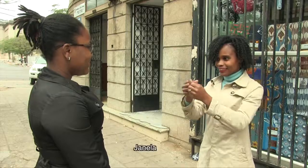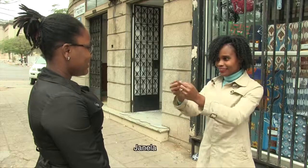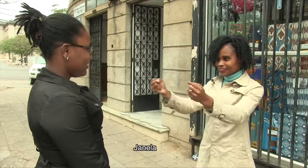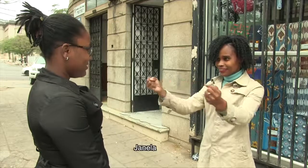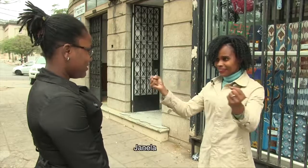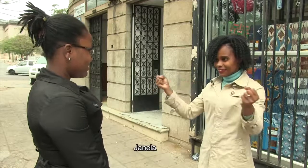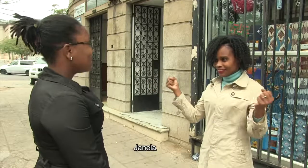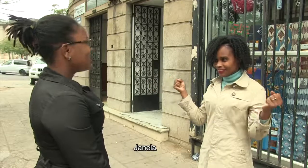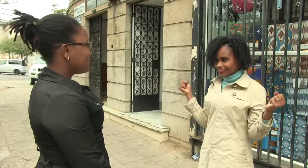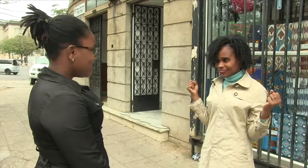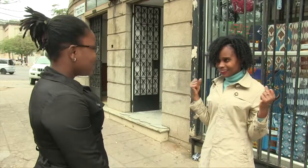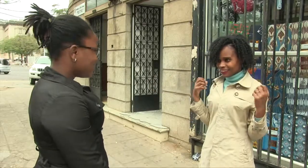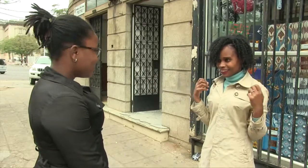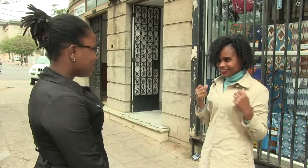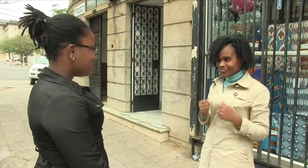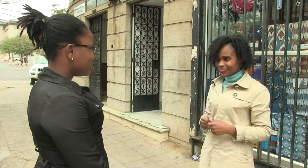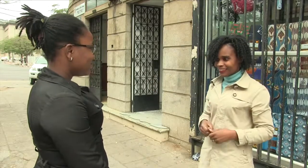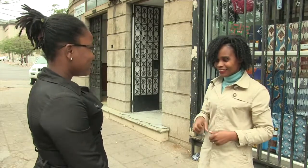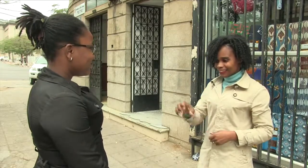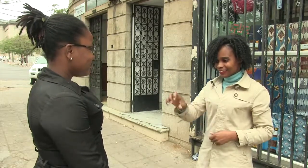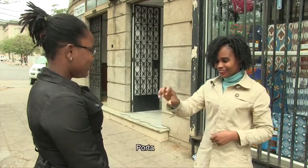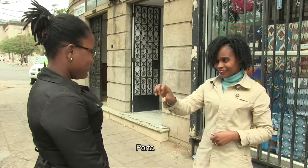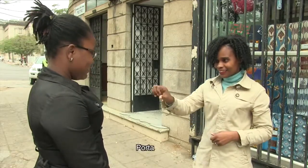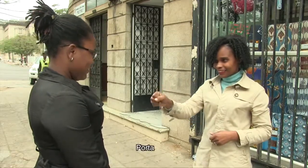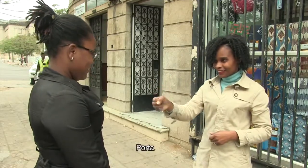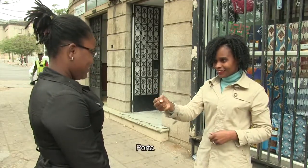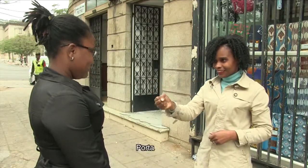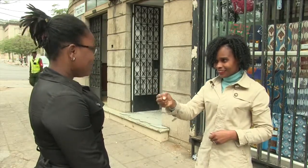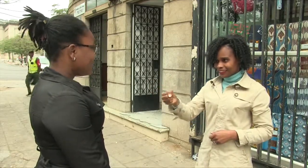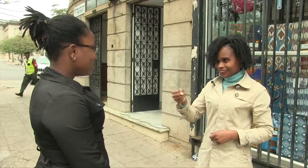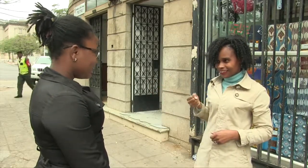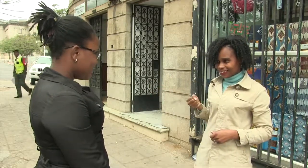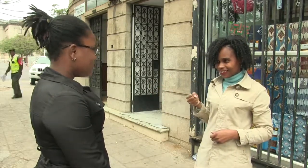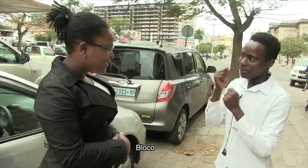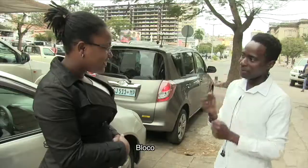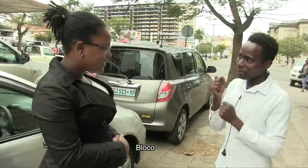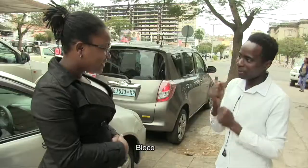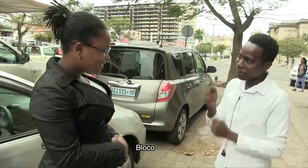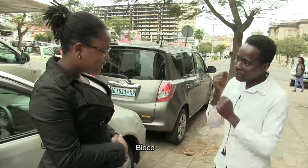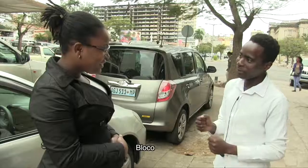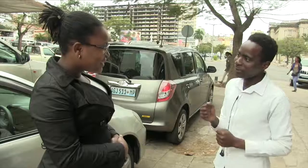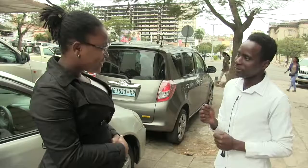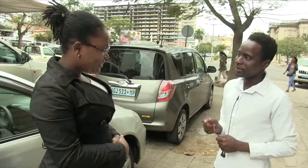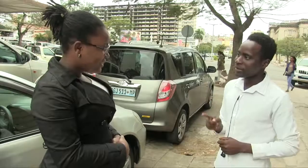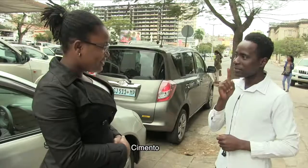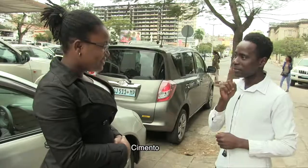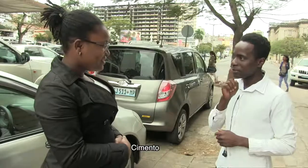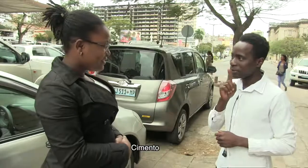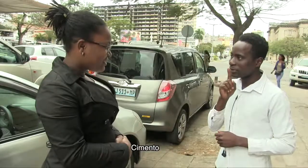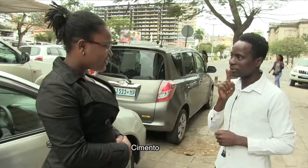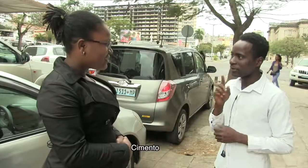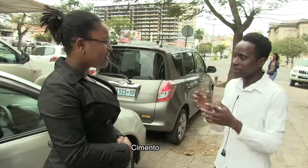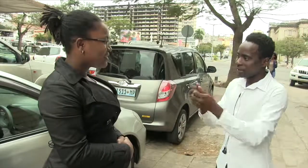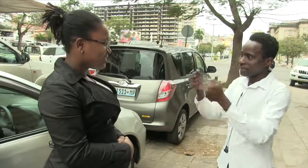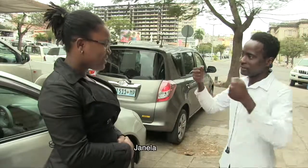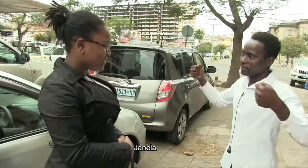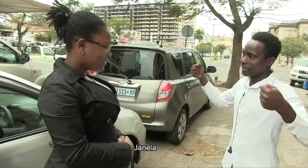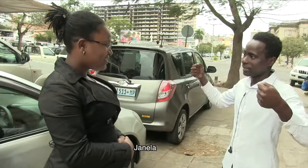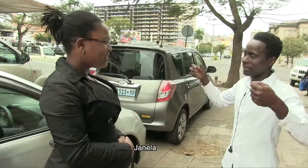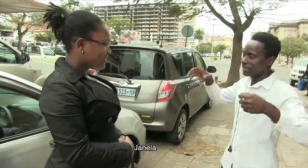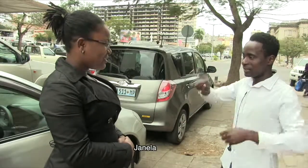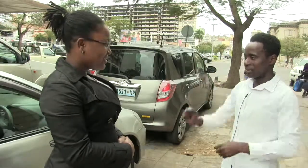janela porta bloco cimento